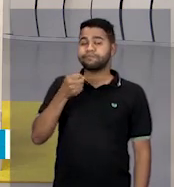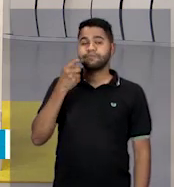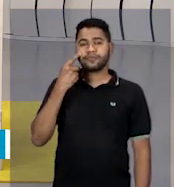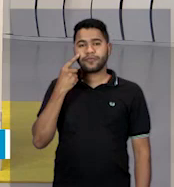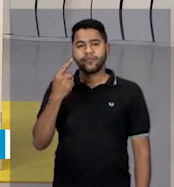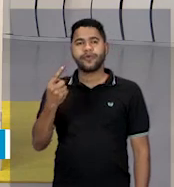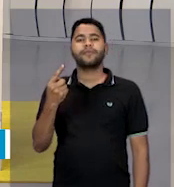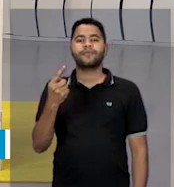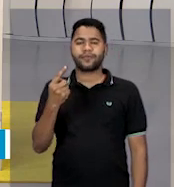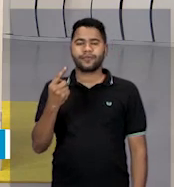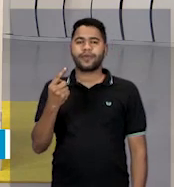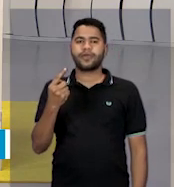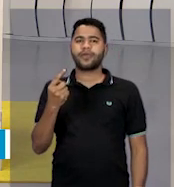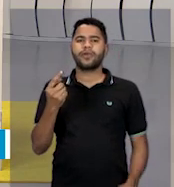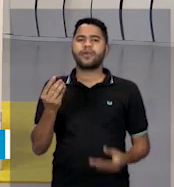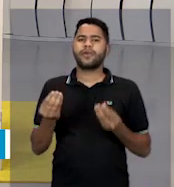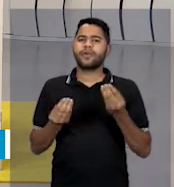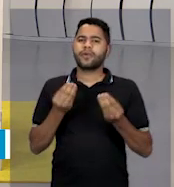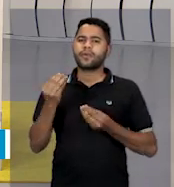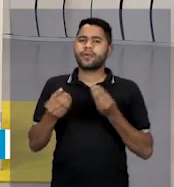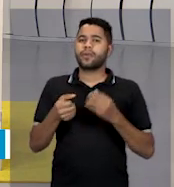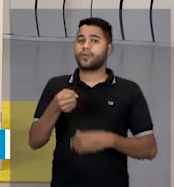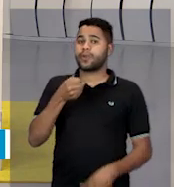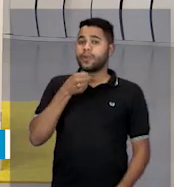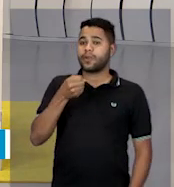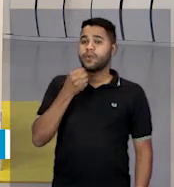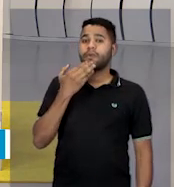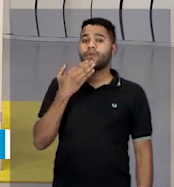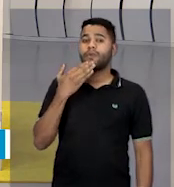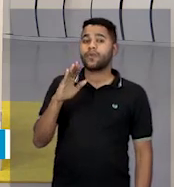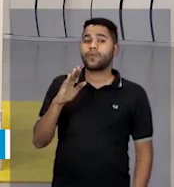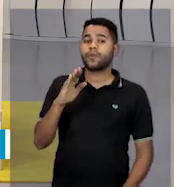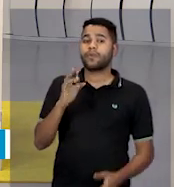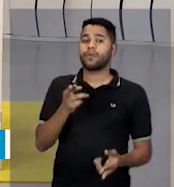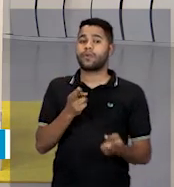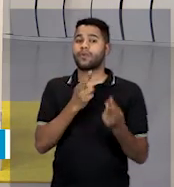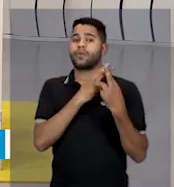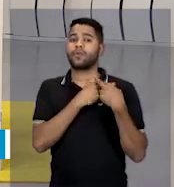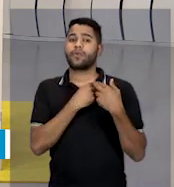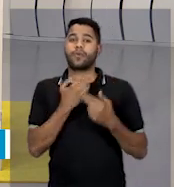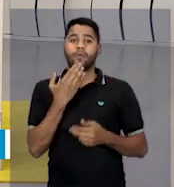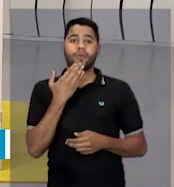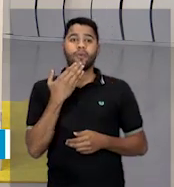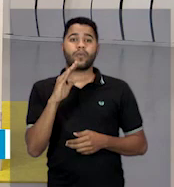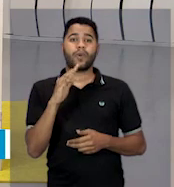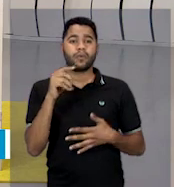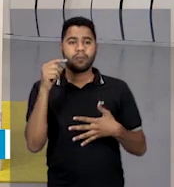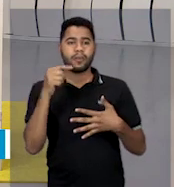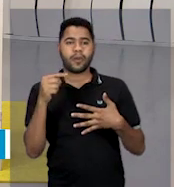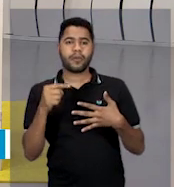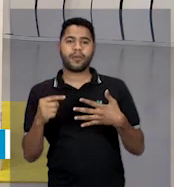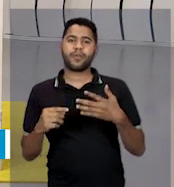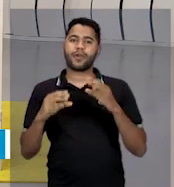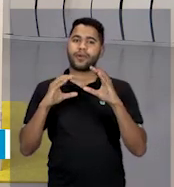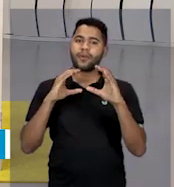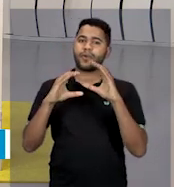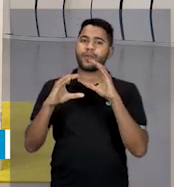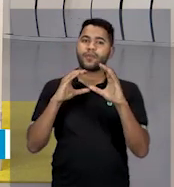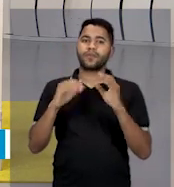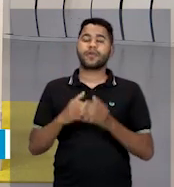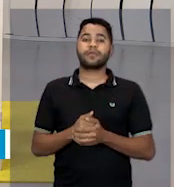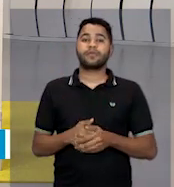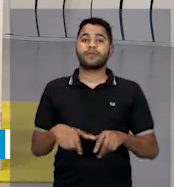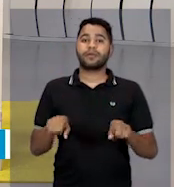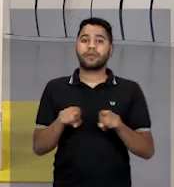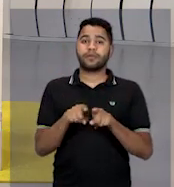ver como é a entrevista, qual é a função, quais são os meios de comunicação e